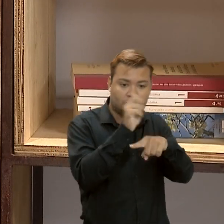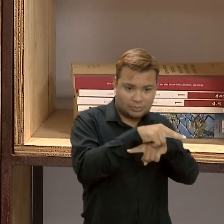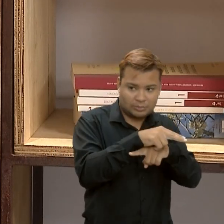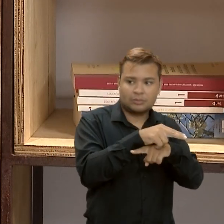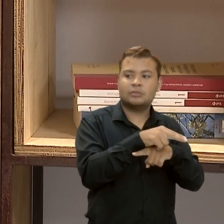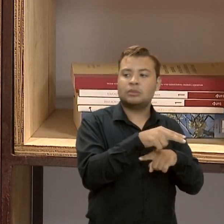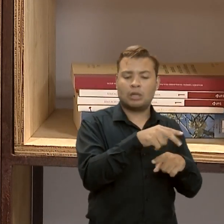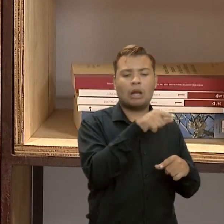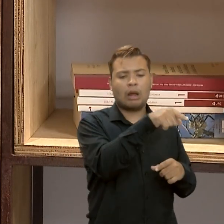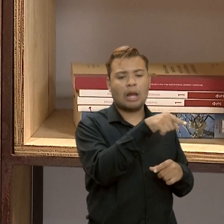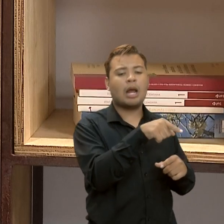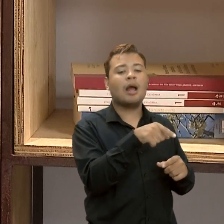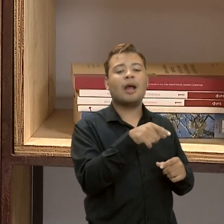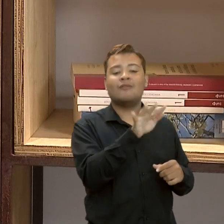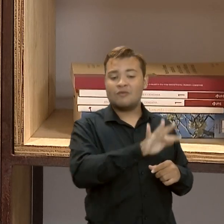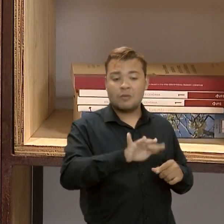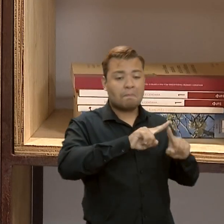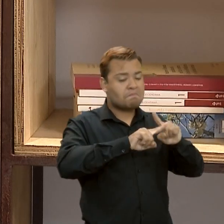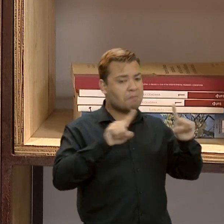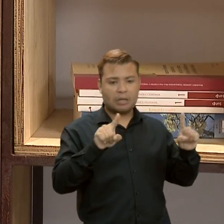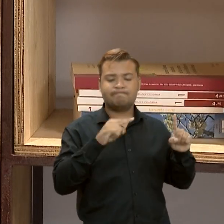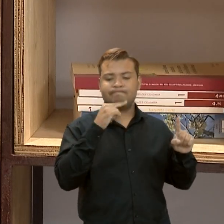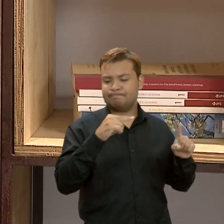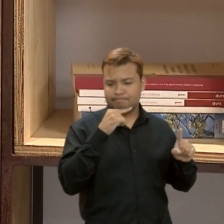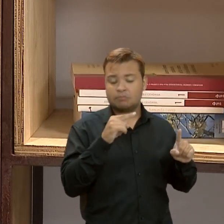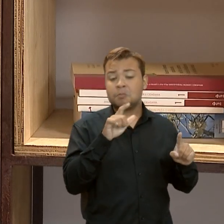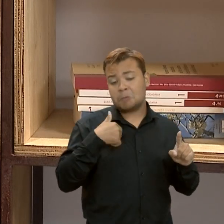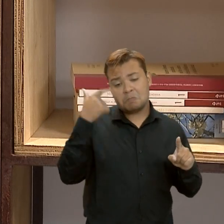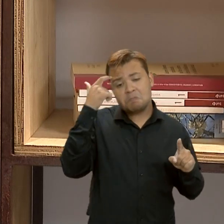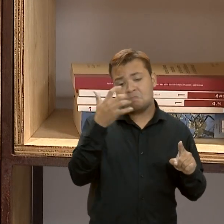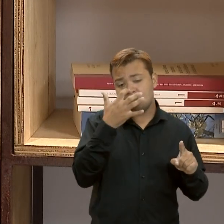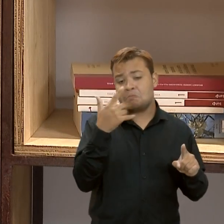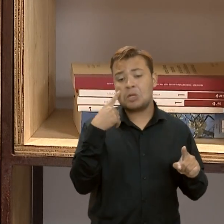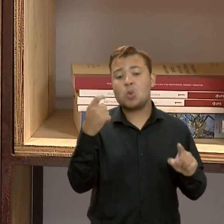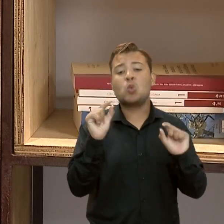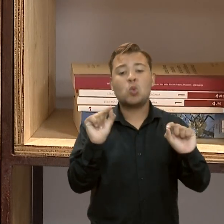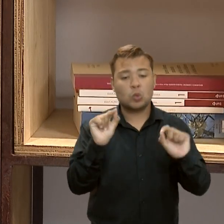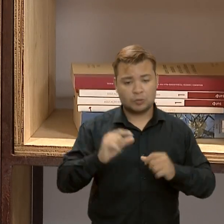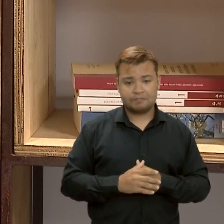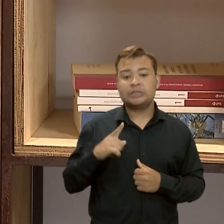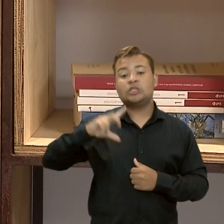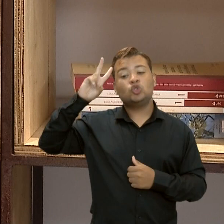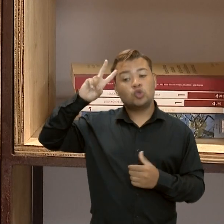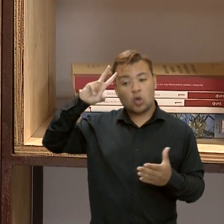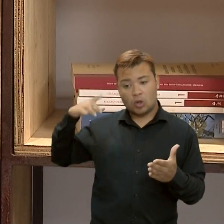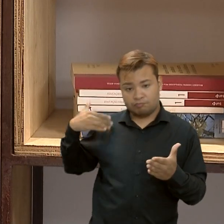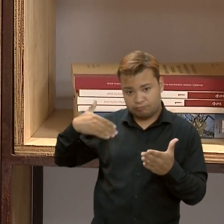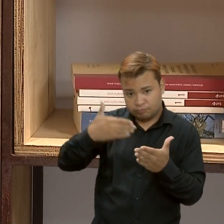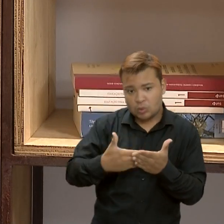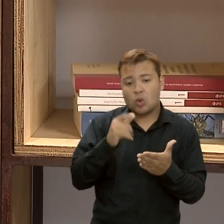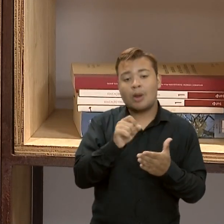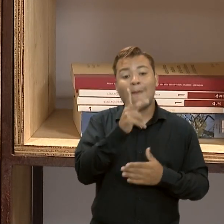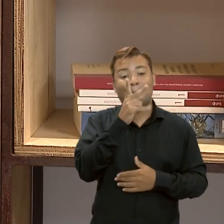eu acho interessante da gente observar é que, historicamente, a gente vê que é pela perseguição política que o